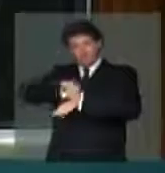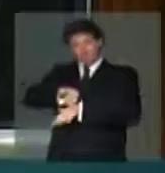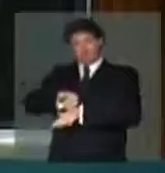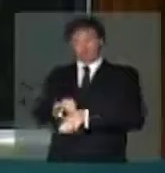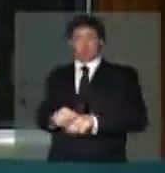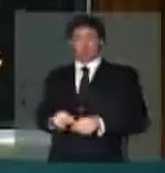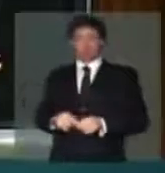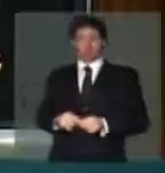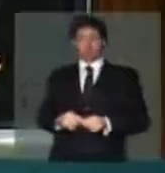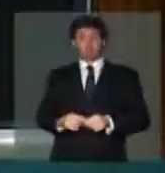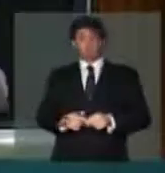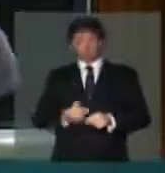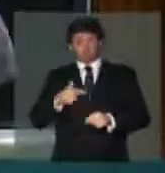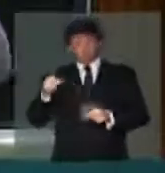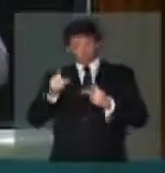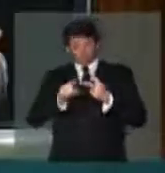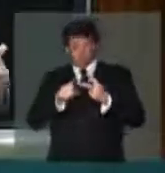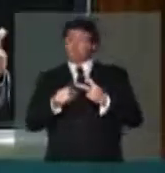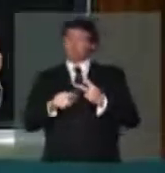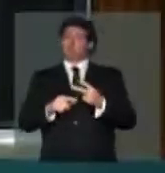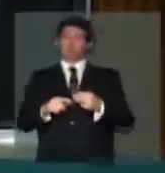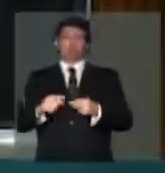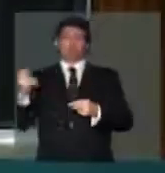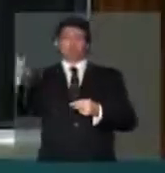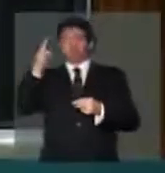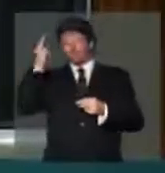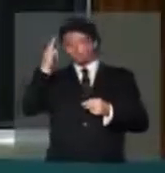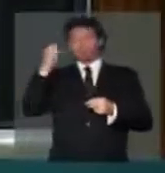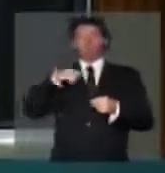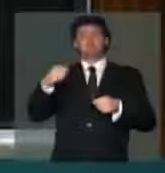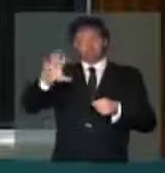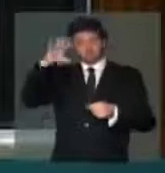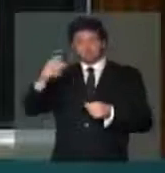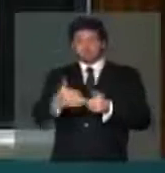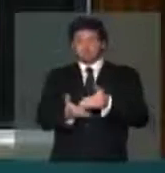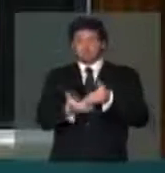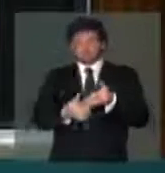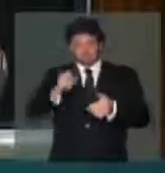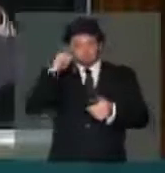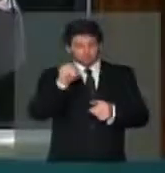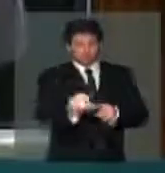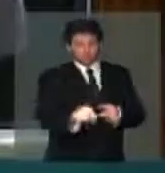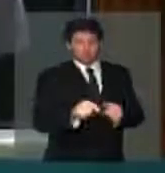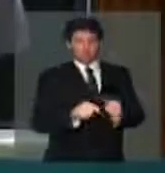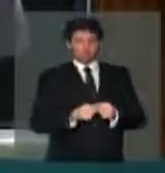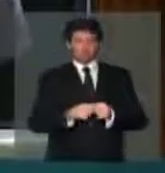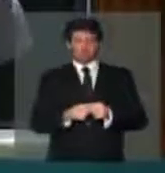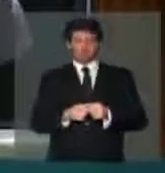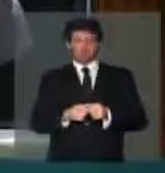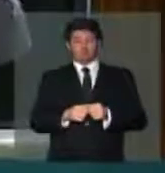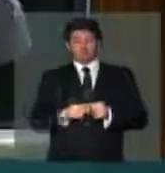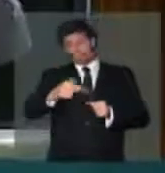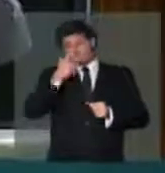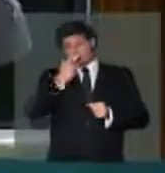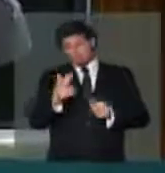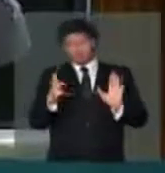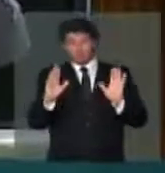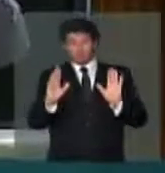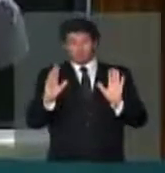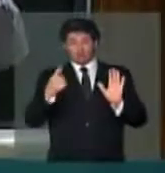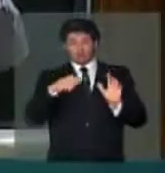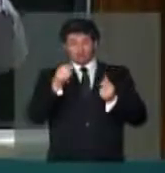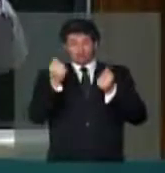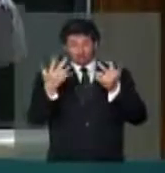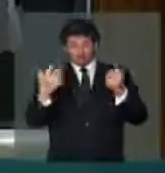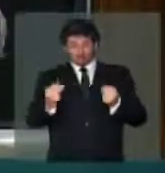não tem para onde correr. Eu quero aproveitar, deputado Luiz Couto, pedir a Vossa Excelência. Vou ver se a gente forma